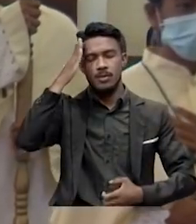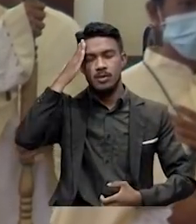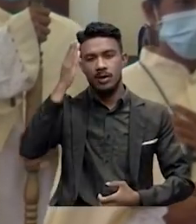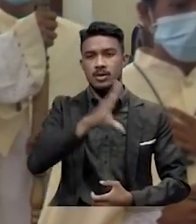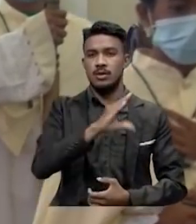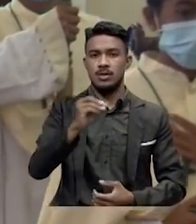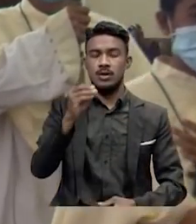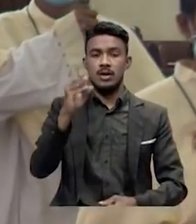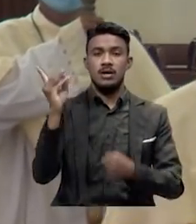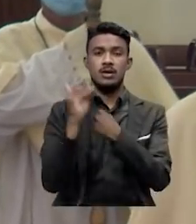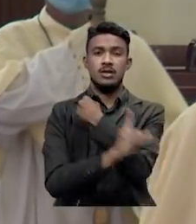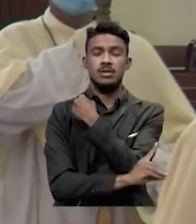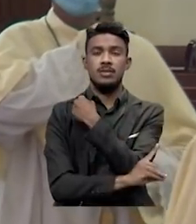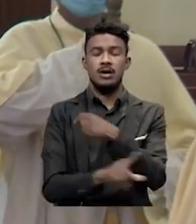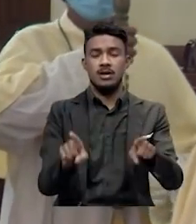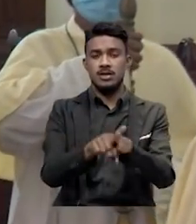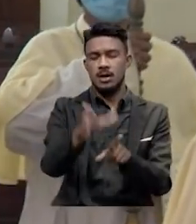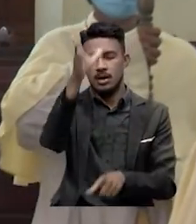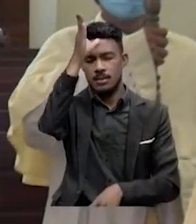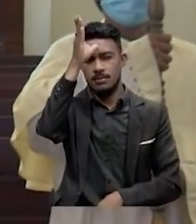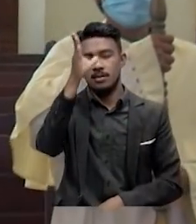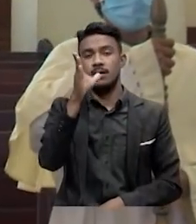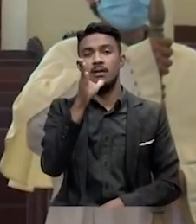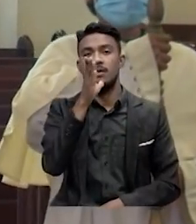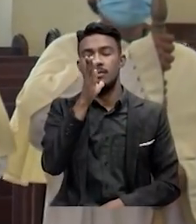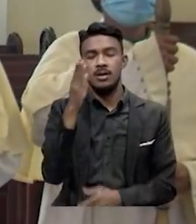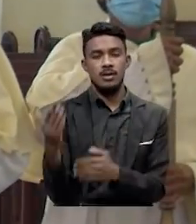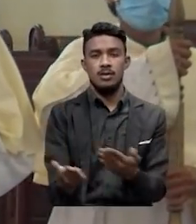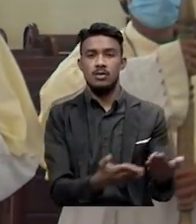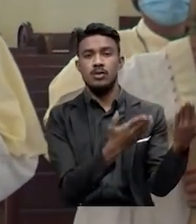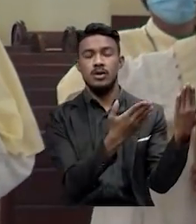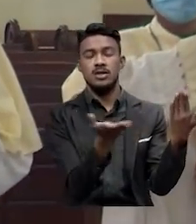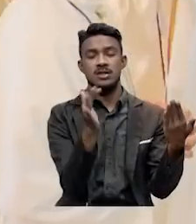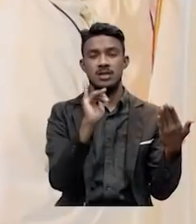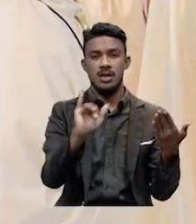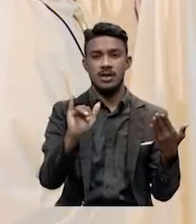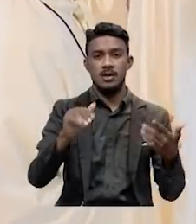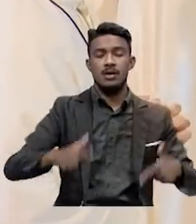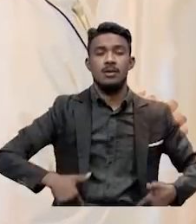nundara ama ina Lori,